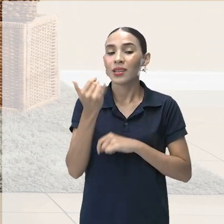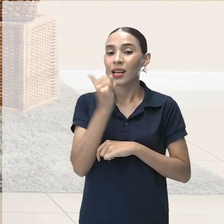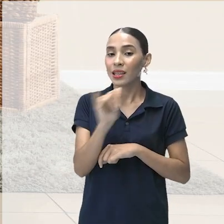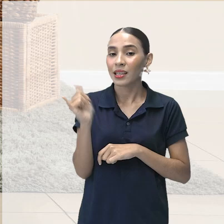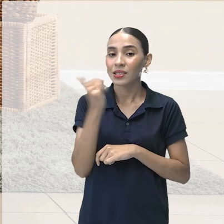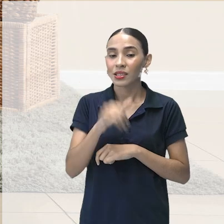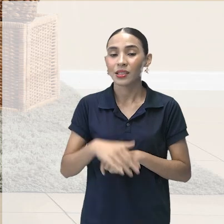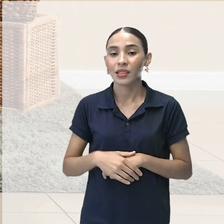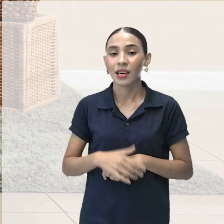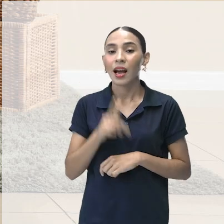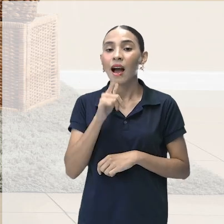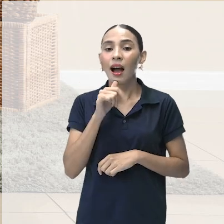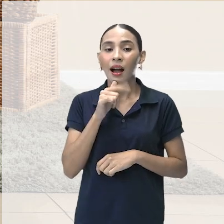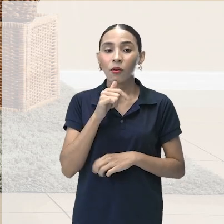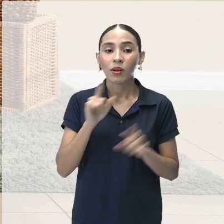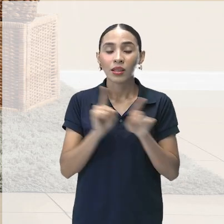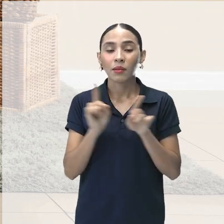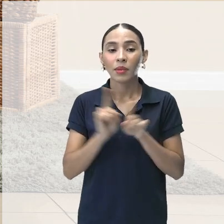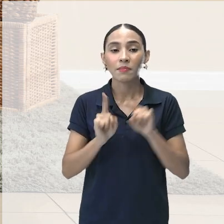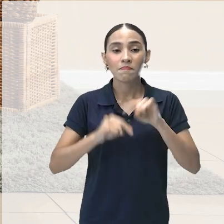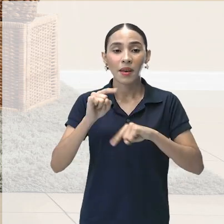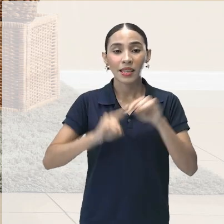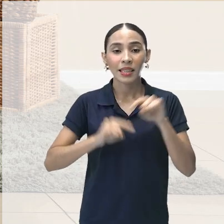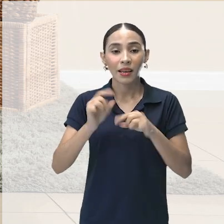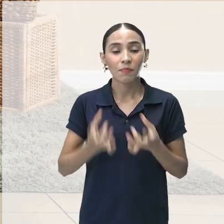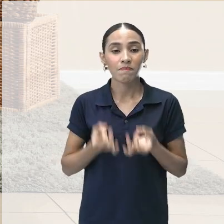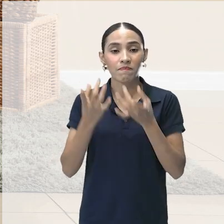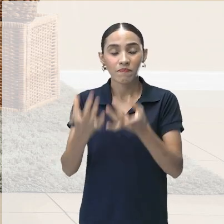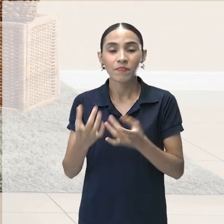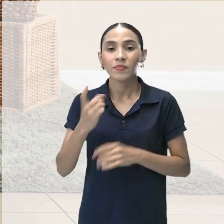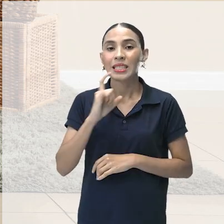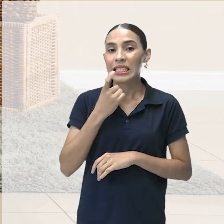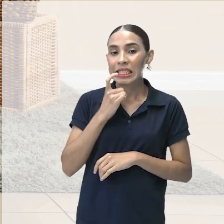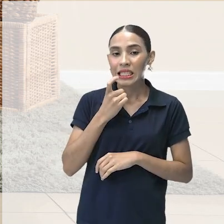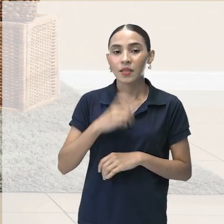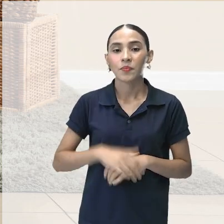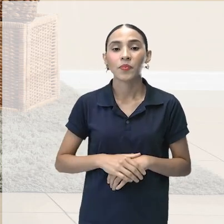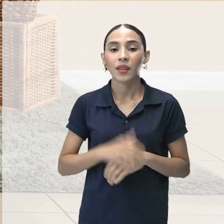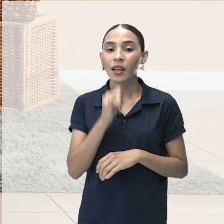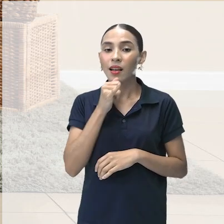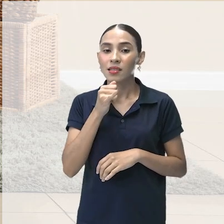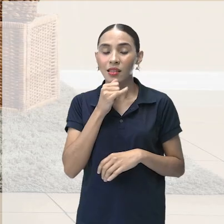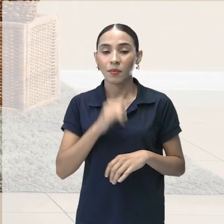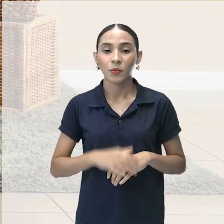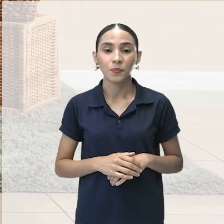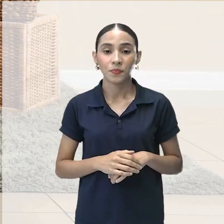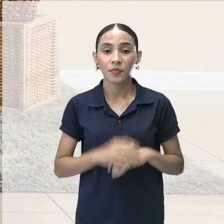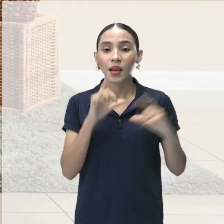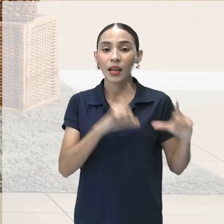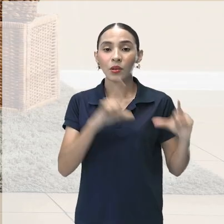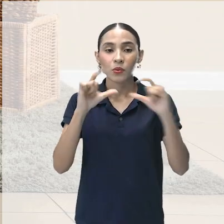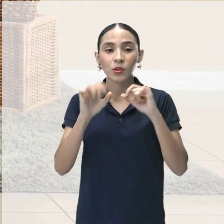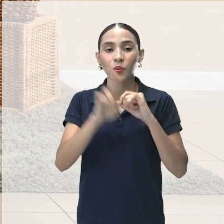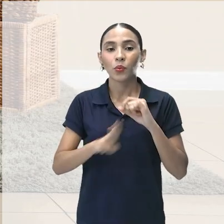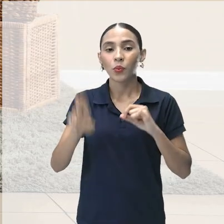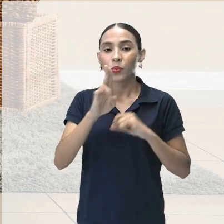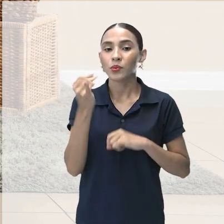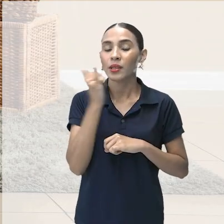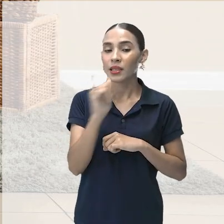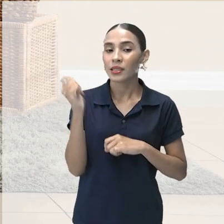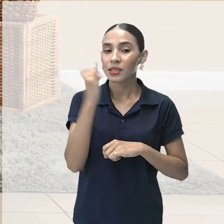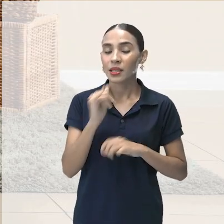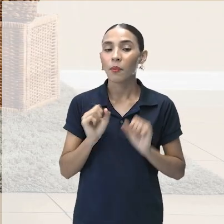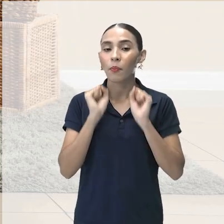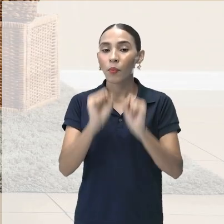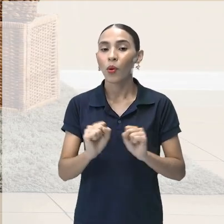energia elétrica, água e itens descartáveis plásticos, por exemplo. Reduzir o consumo de energia,